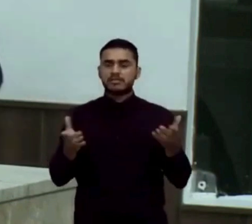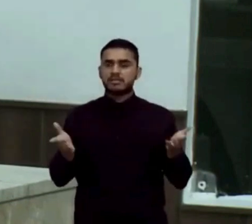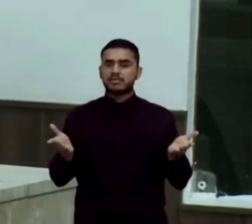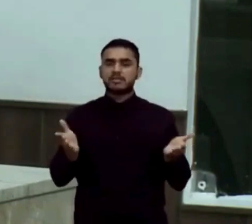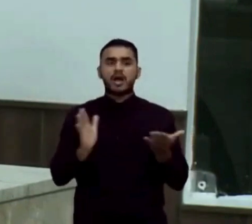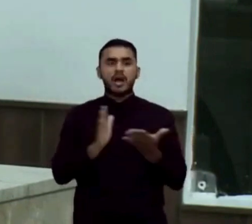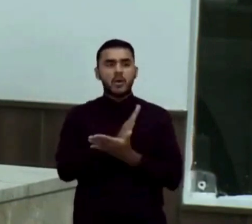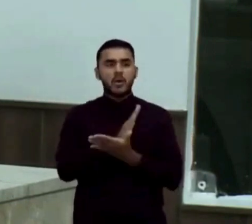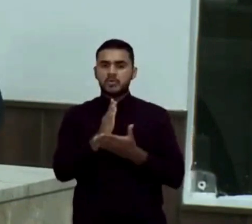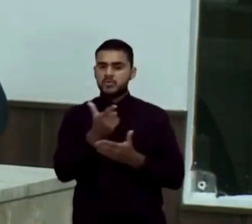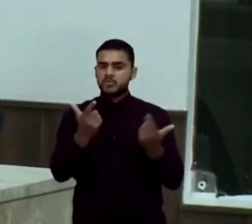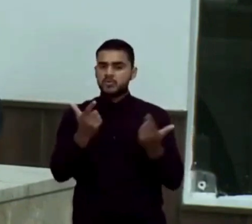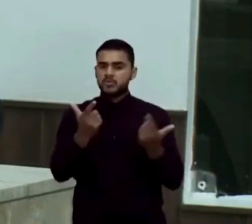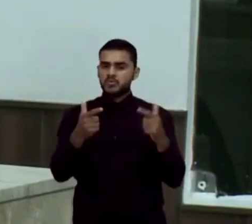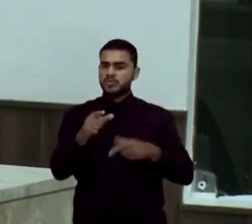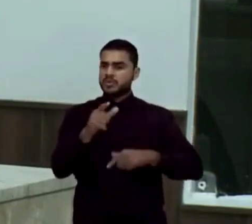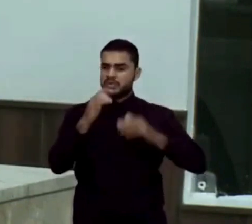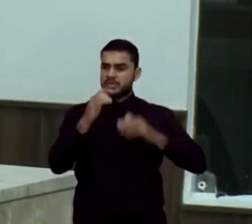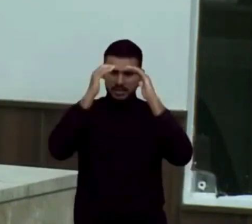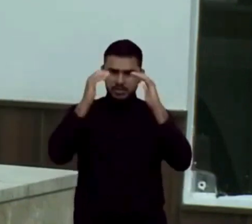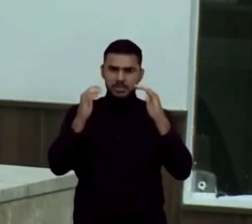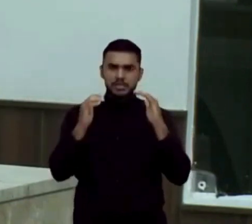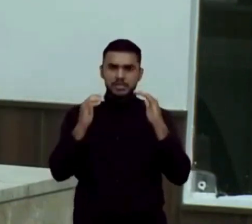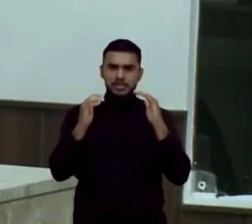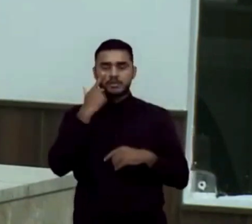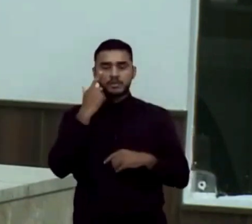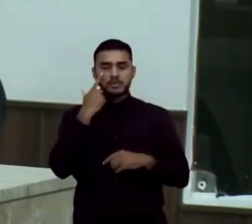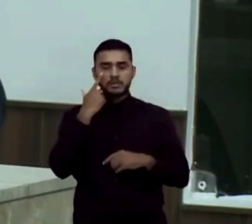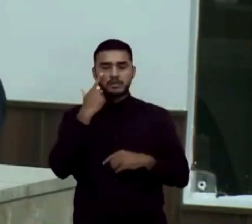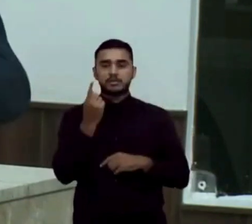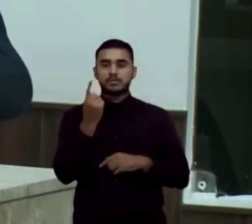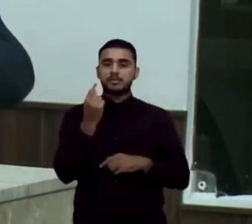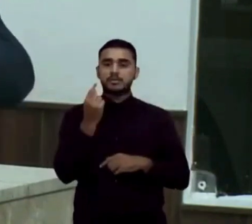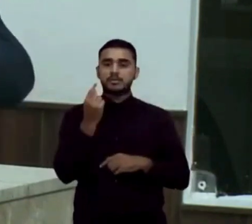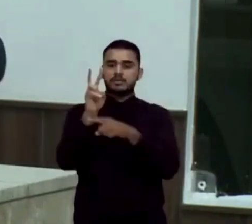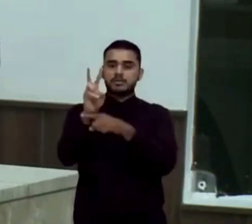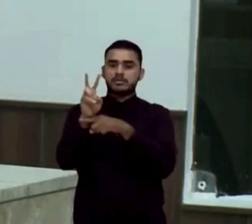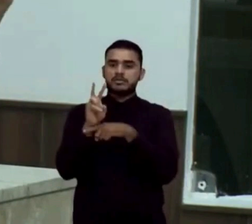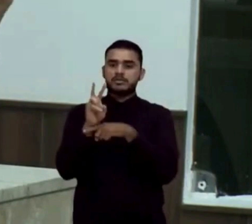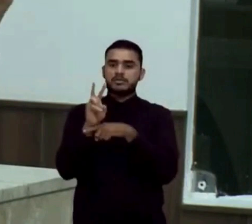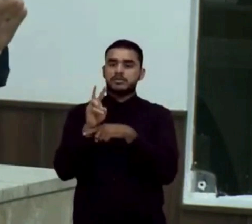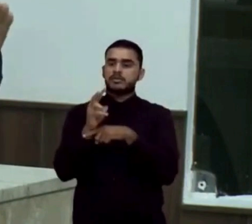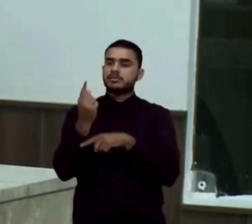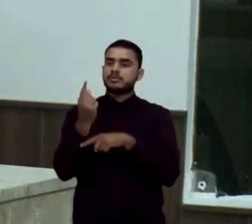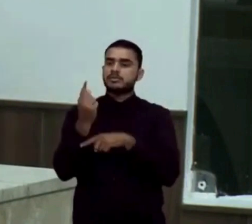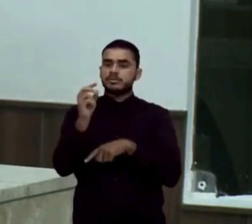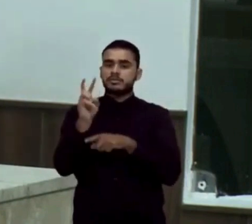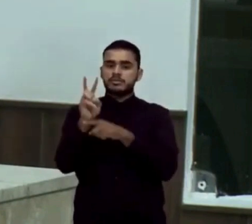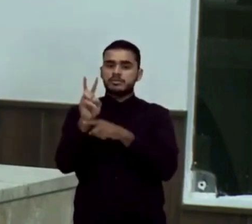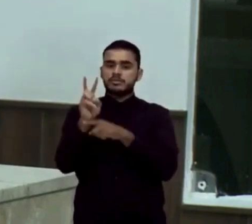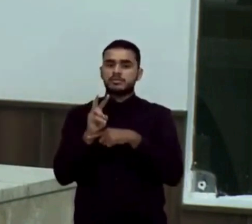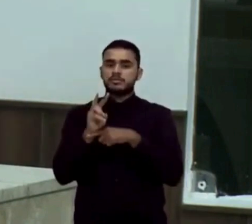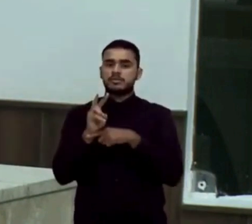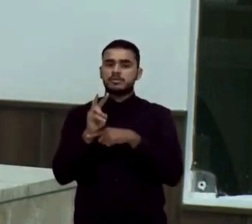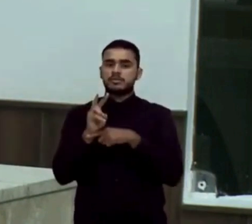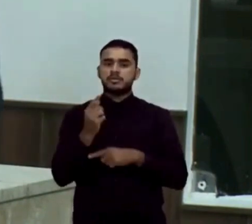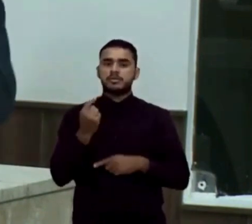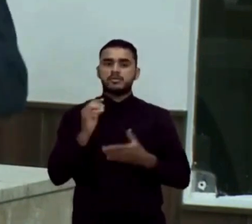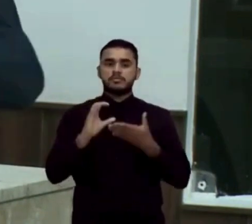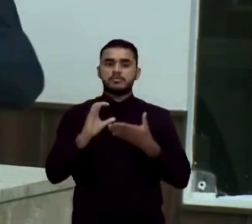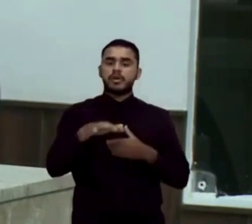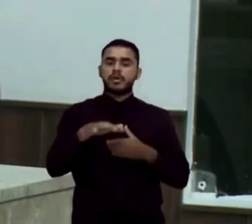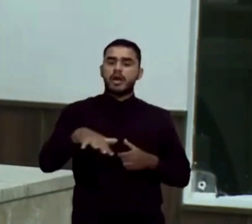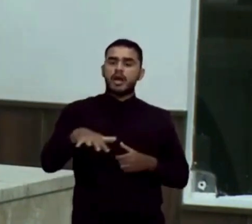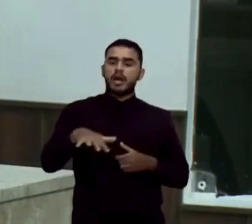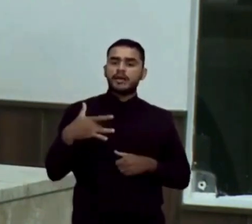que nós estamos votando empréstimo para a saúde. Vereador Adriano disse que não sabe, não está